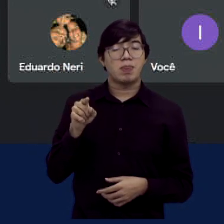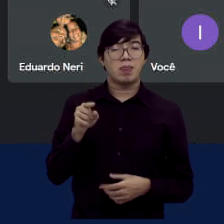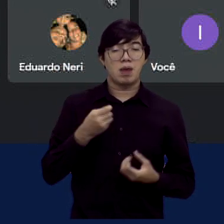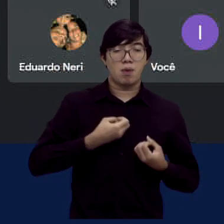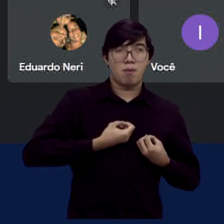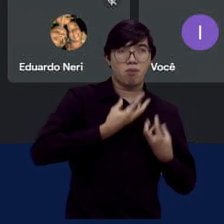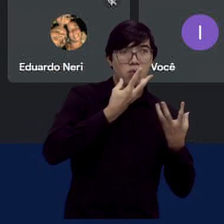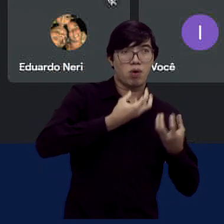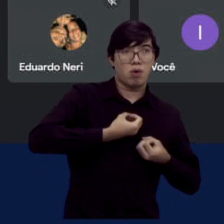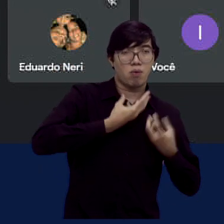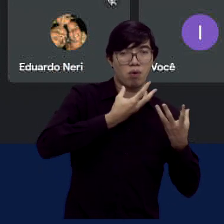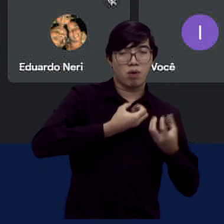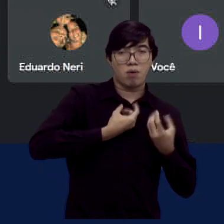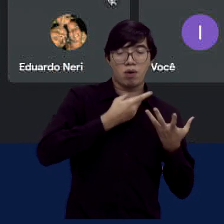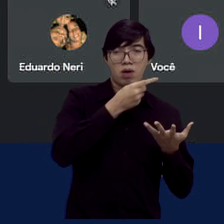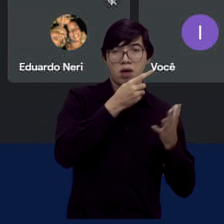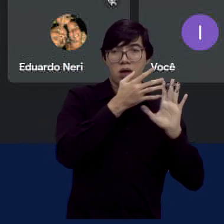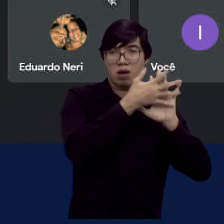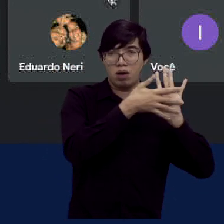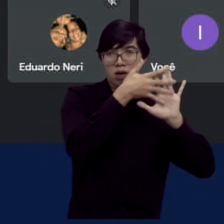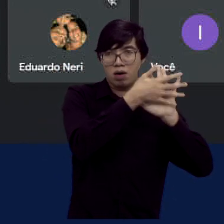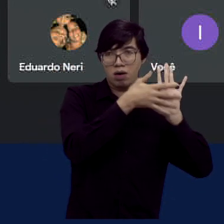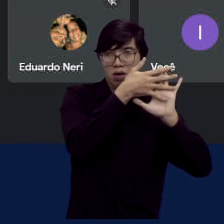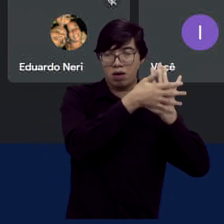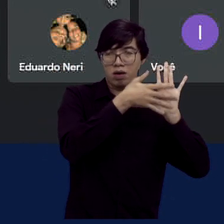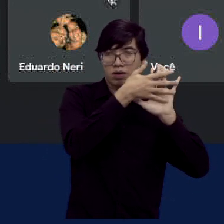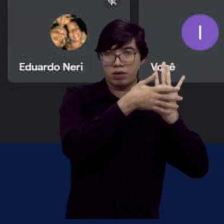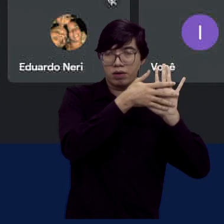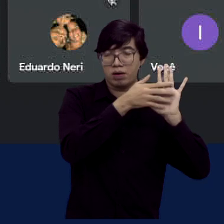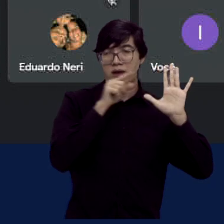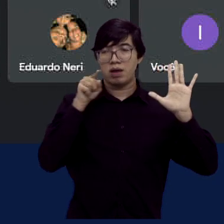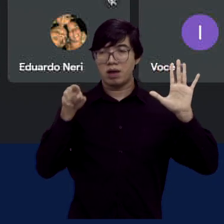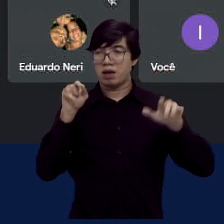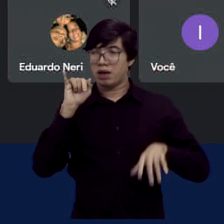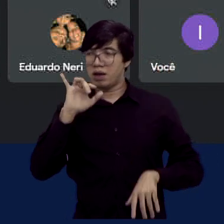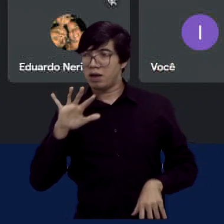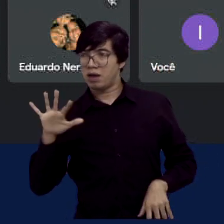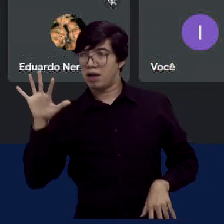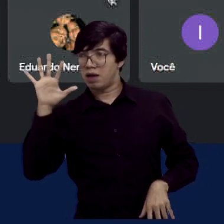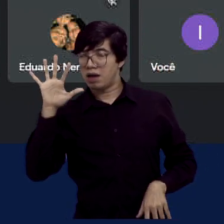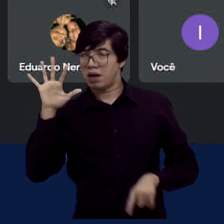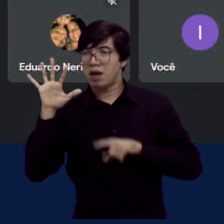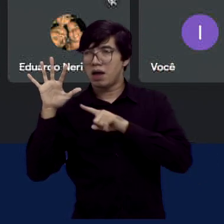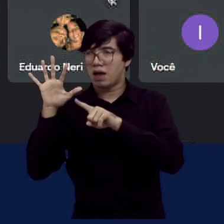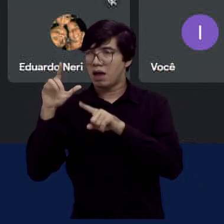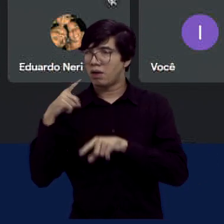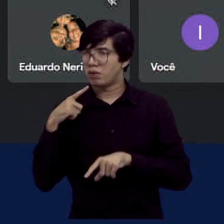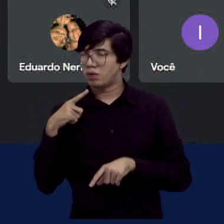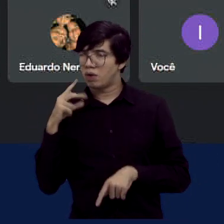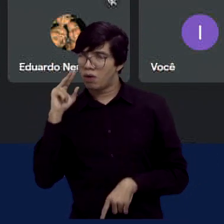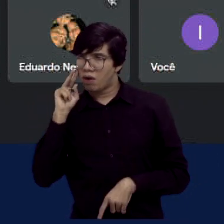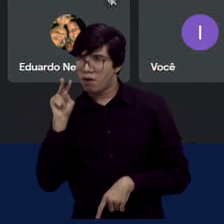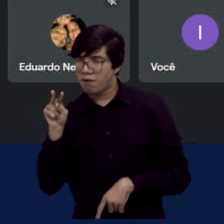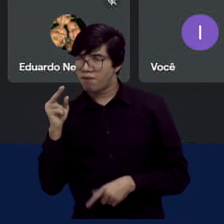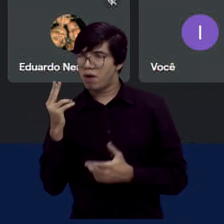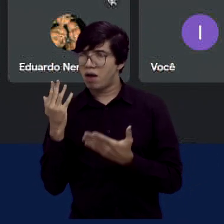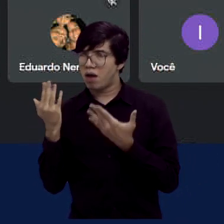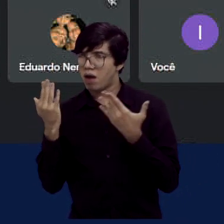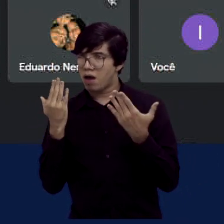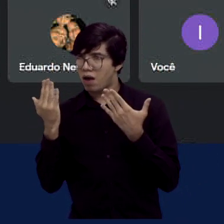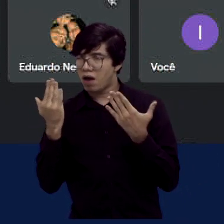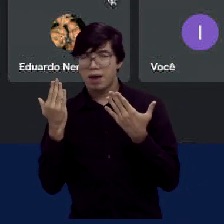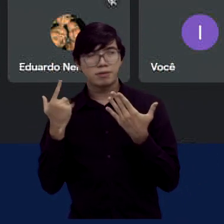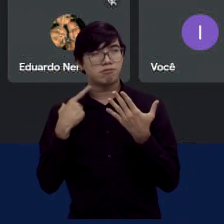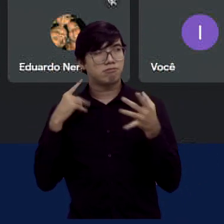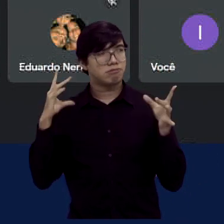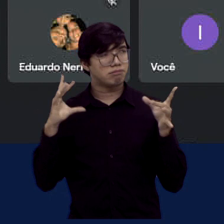visões. O texto poético faz com que a imagem realista também tenha um tom poético. A imagem realista faz com que o